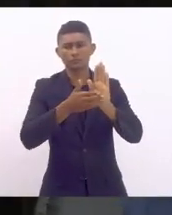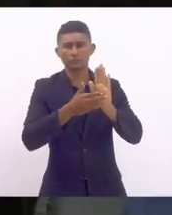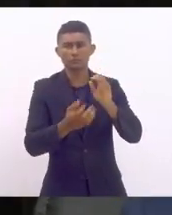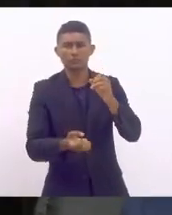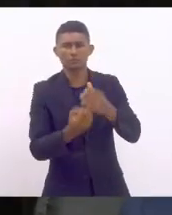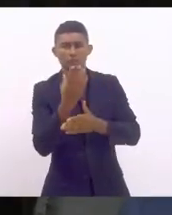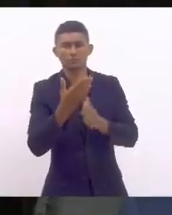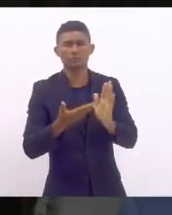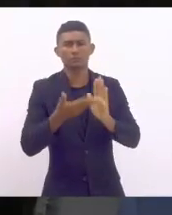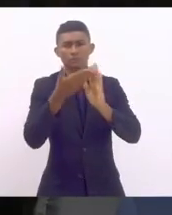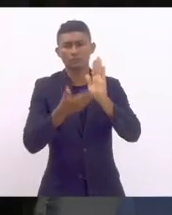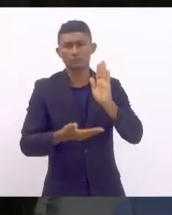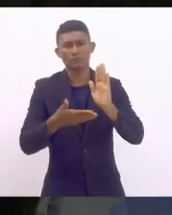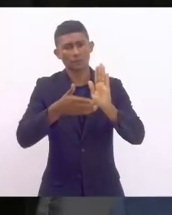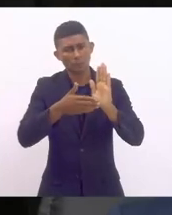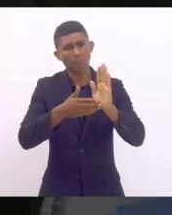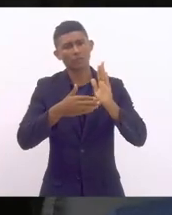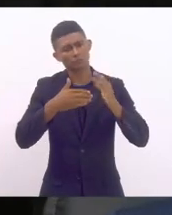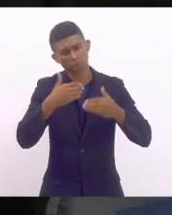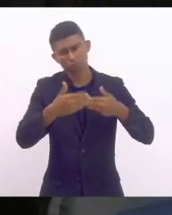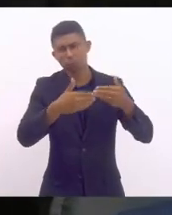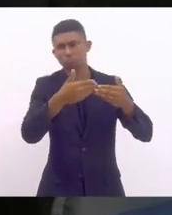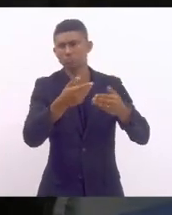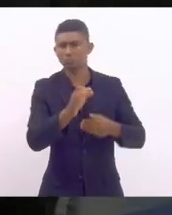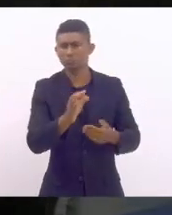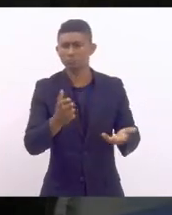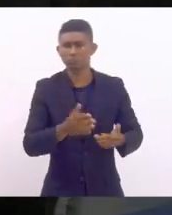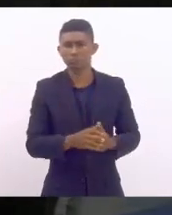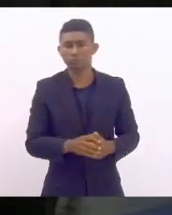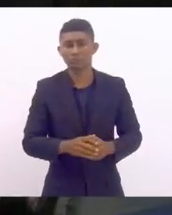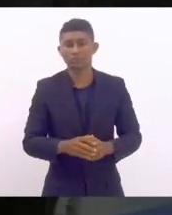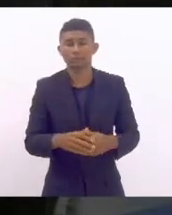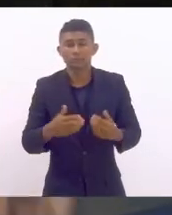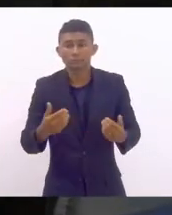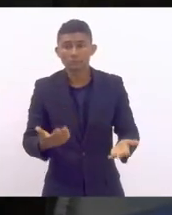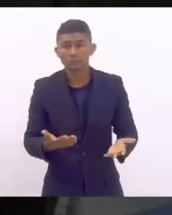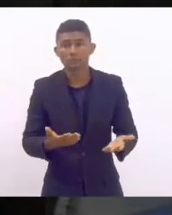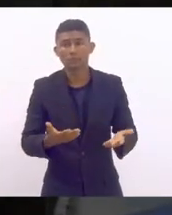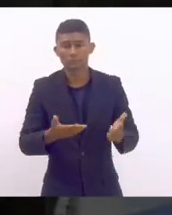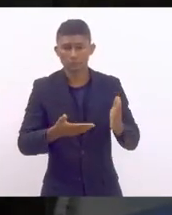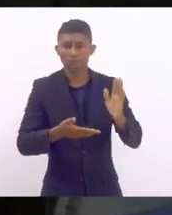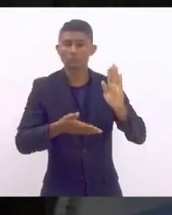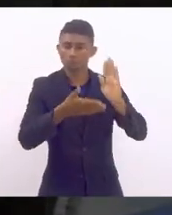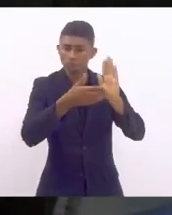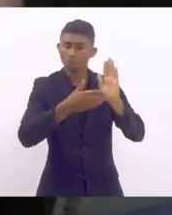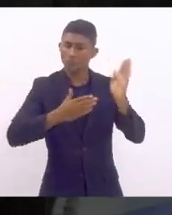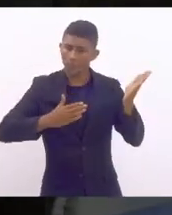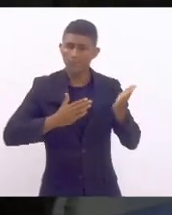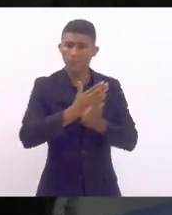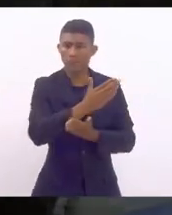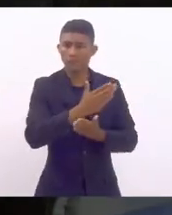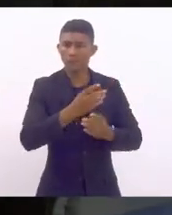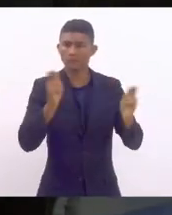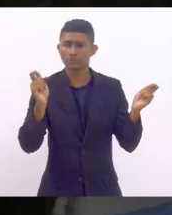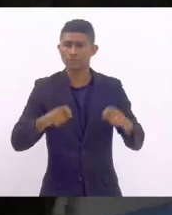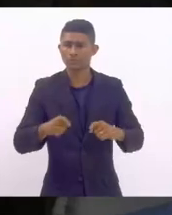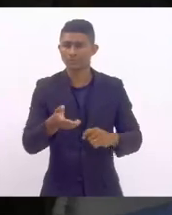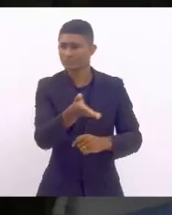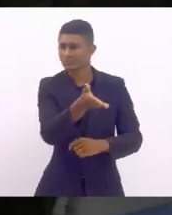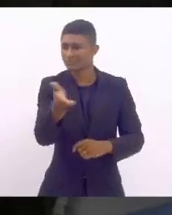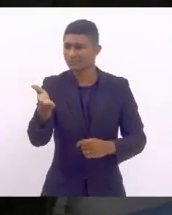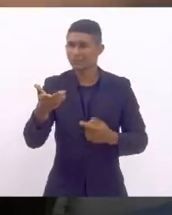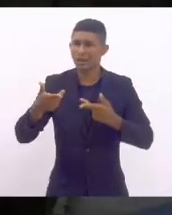reforma tributária muito avançada é mas podemos aprovar essa proposta reforma tributária tá achando grandes fortunas